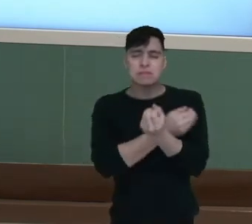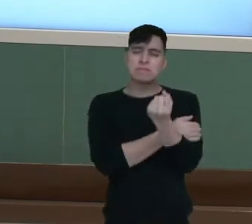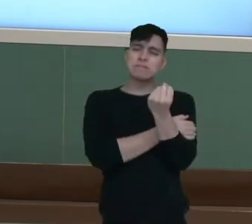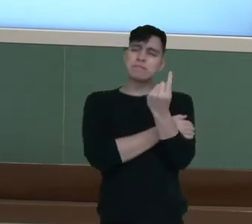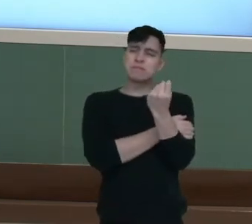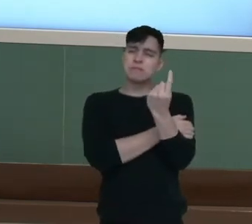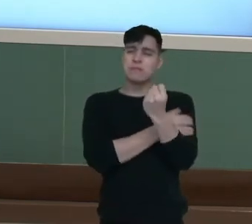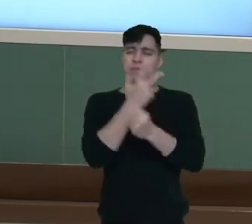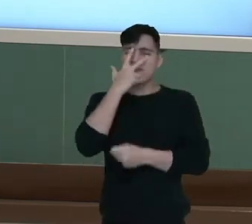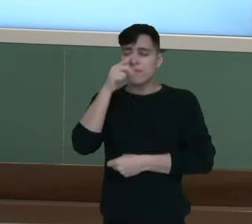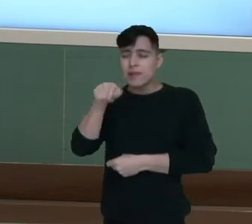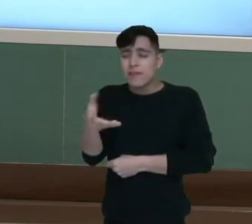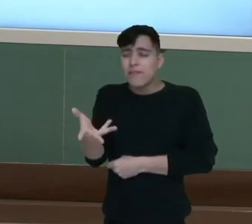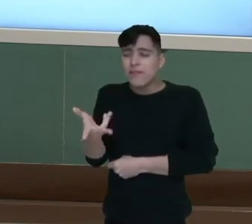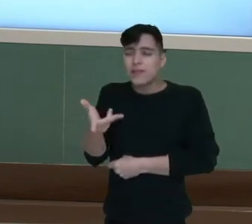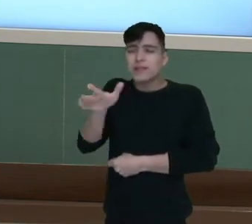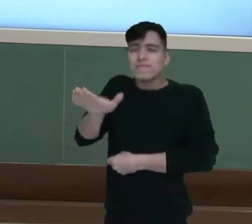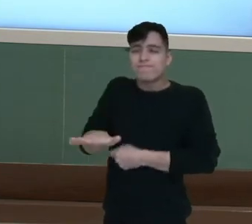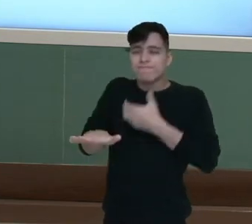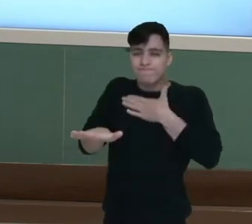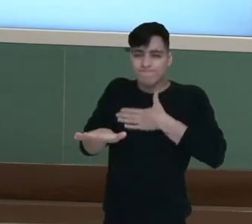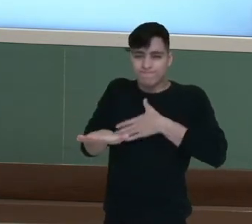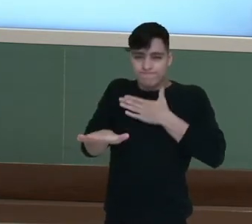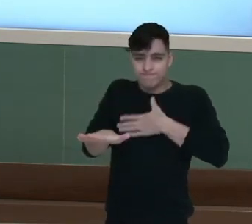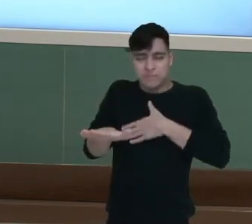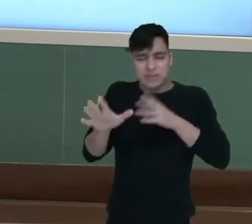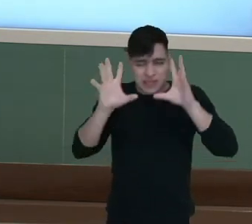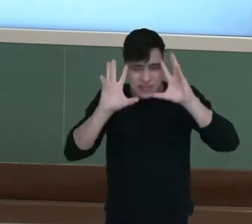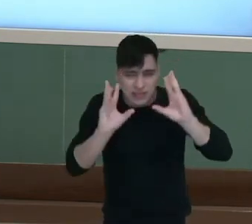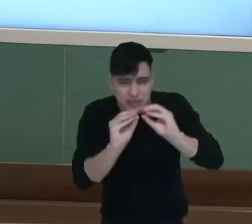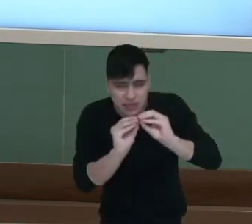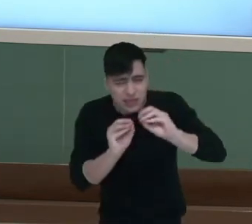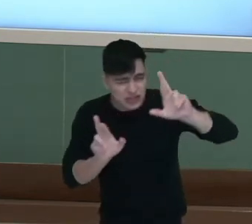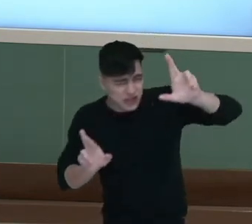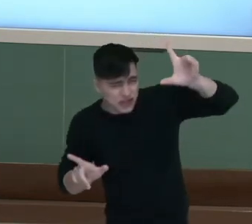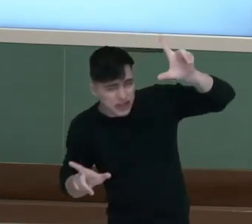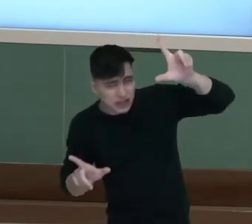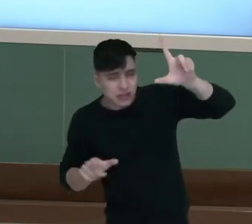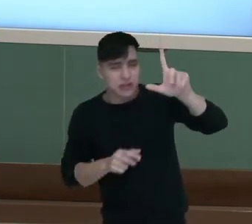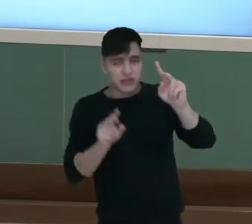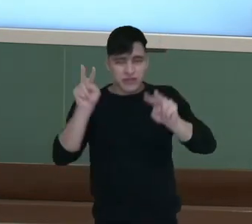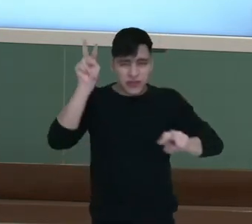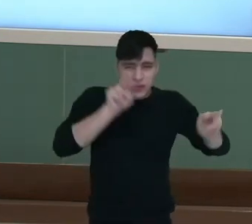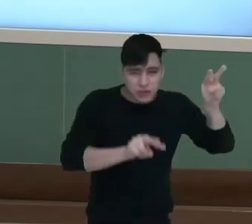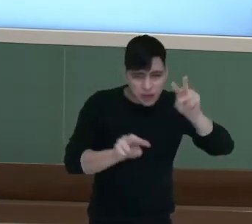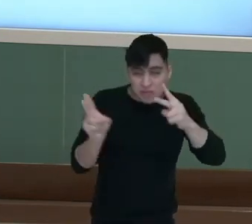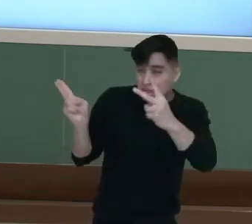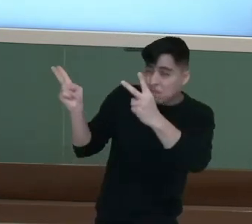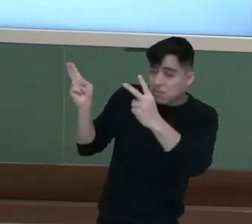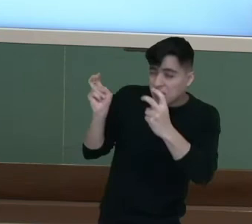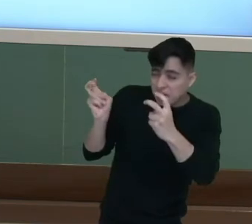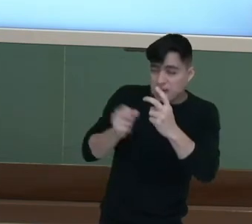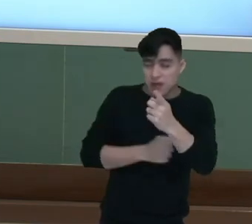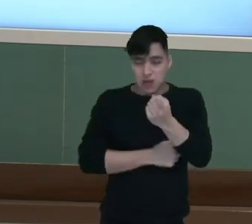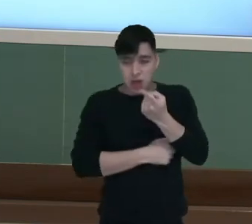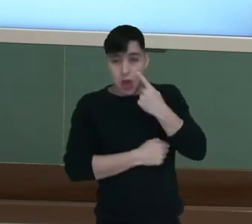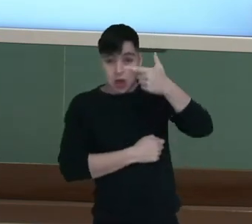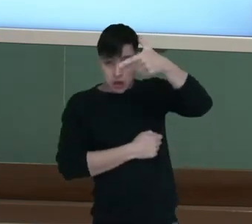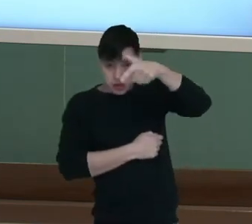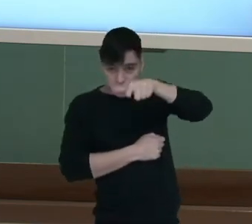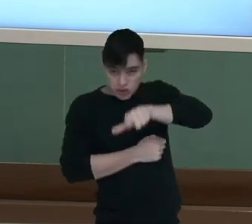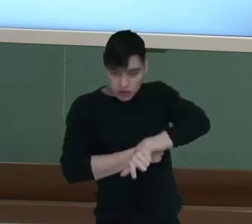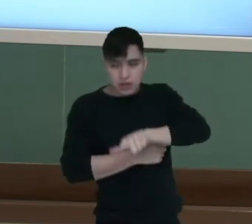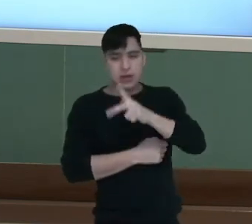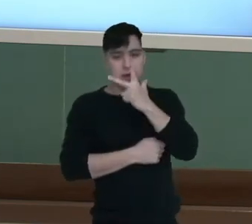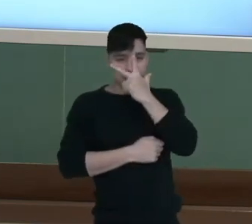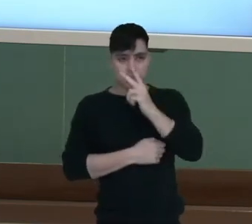ter uma velocidade menor aqui. Entendido? Consegui visualizar? De novo, as